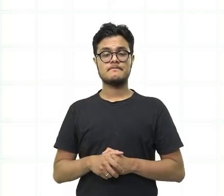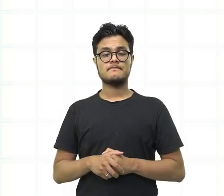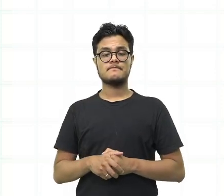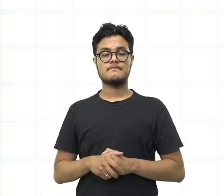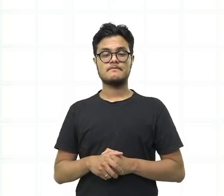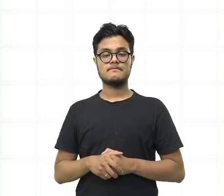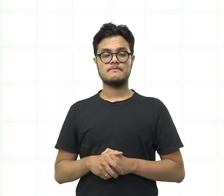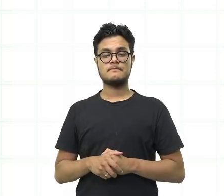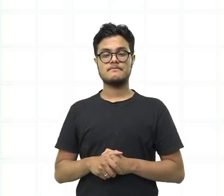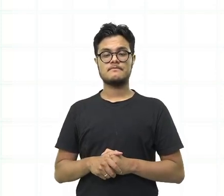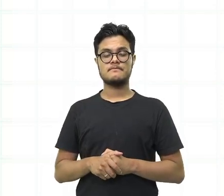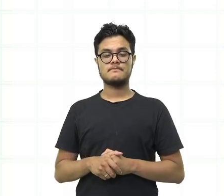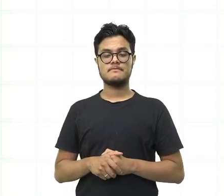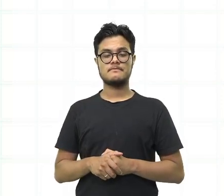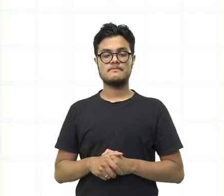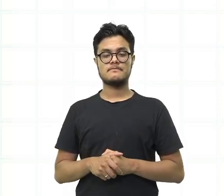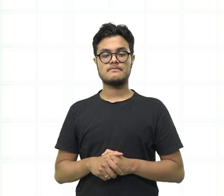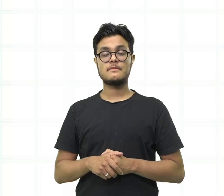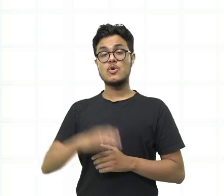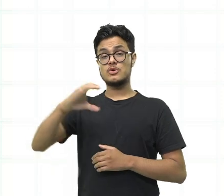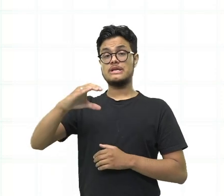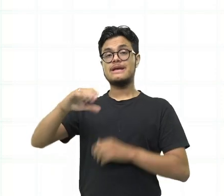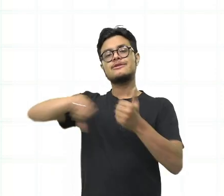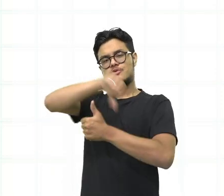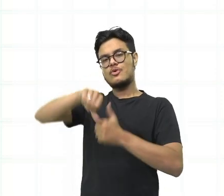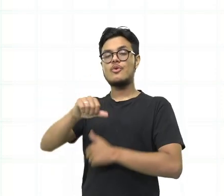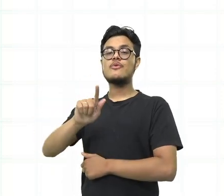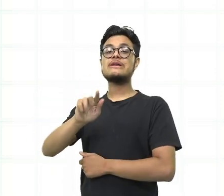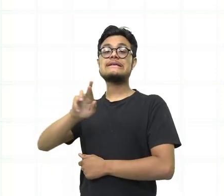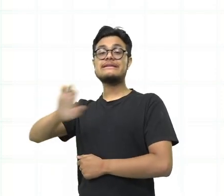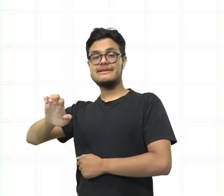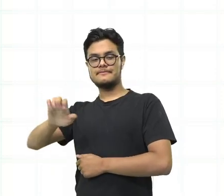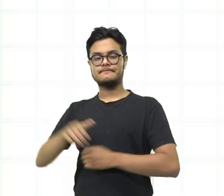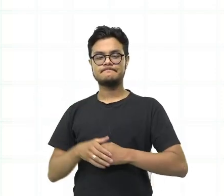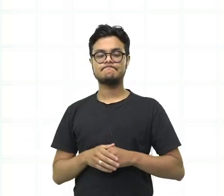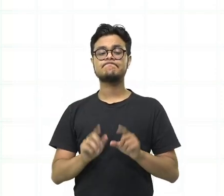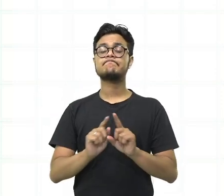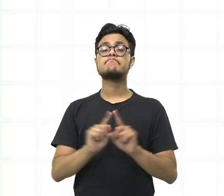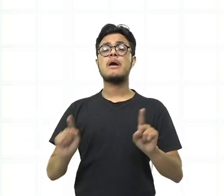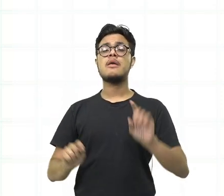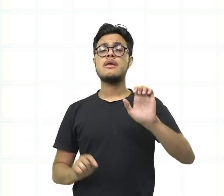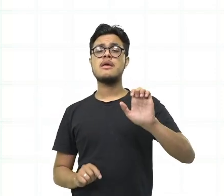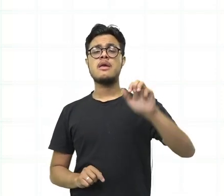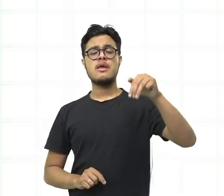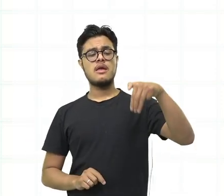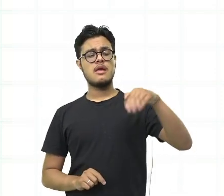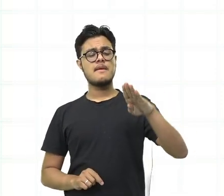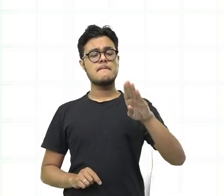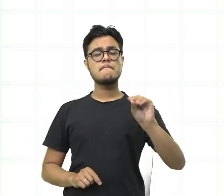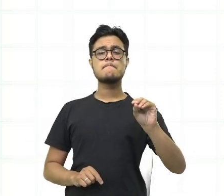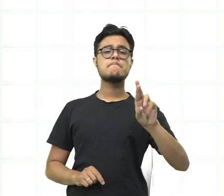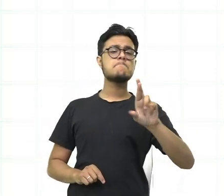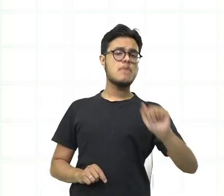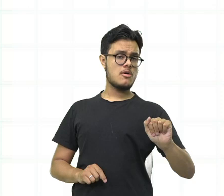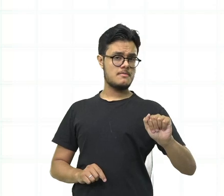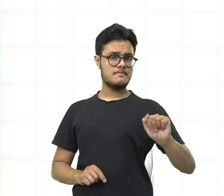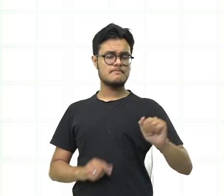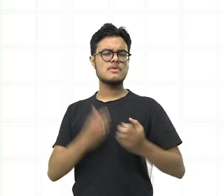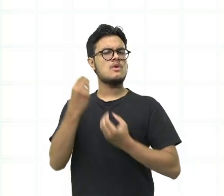G. Eu tô conseguindo riscar. Embora, olha só como a palavra embora é formada